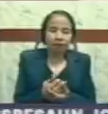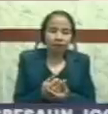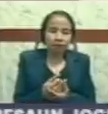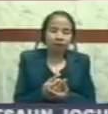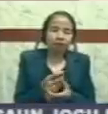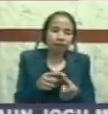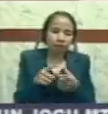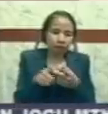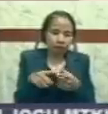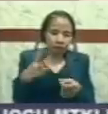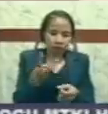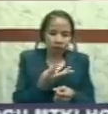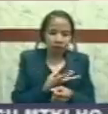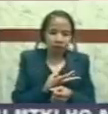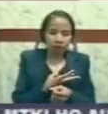Tu irmã, ita